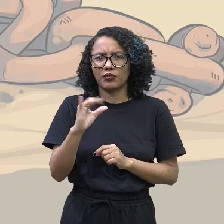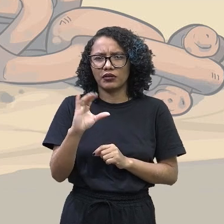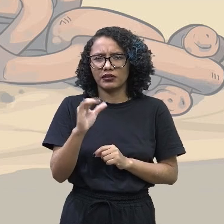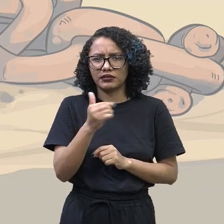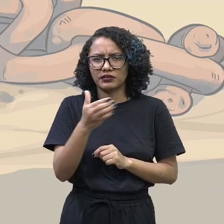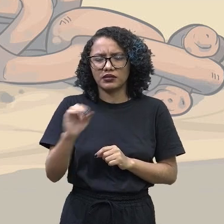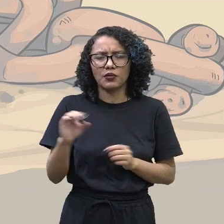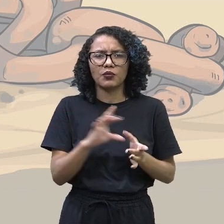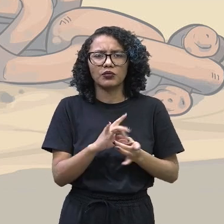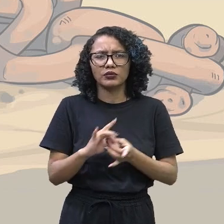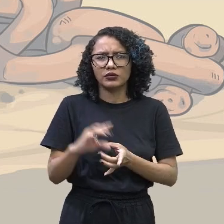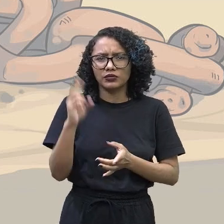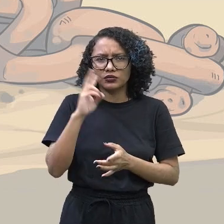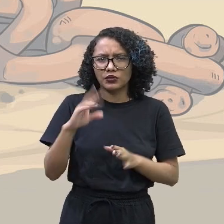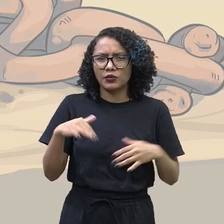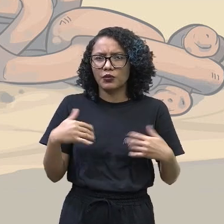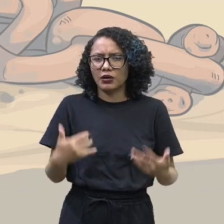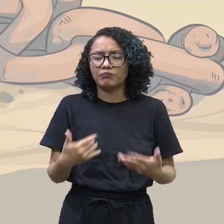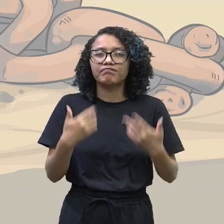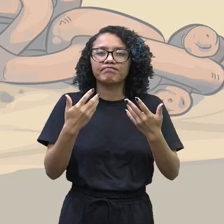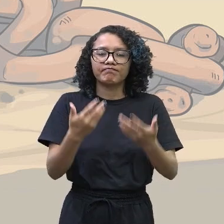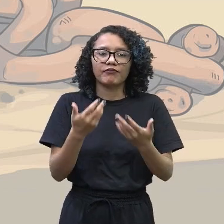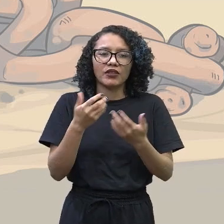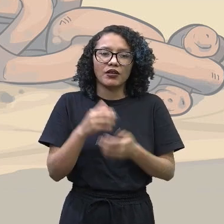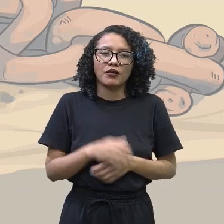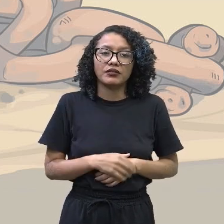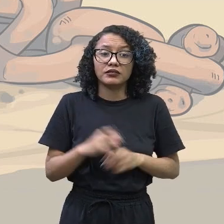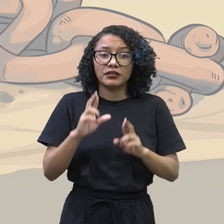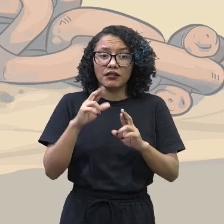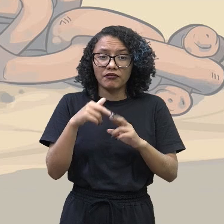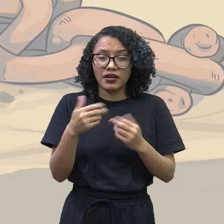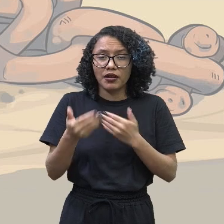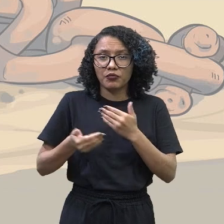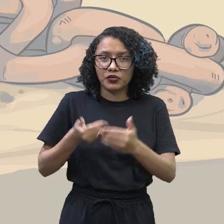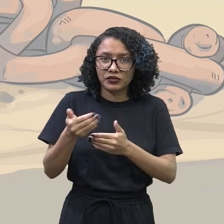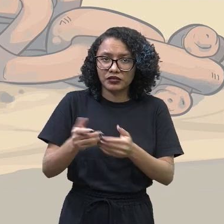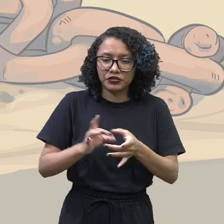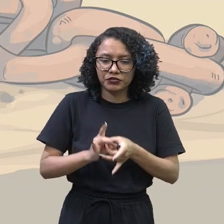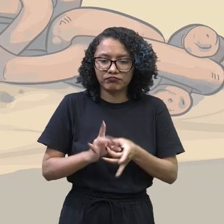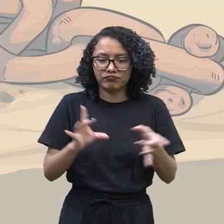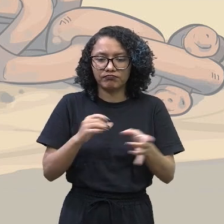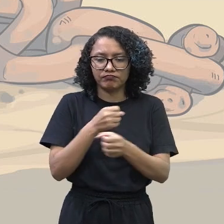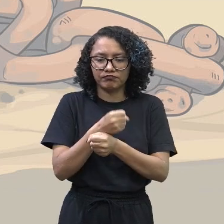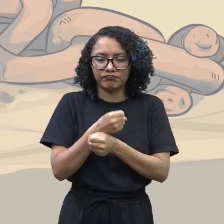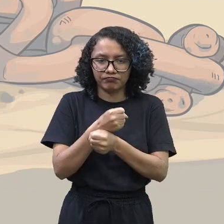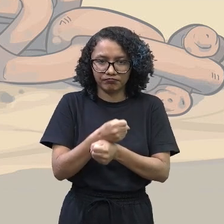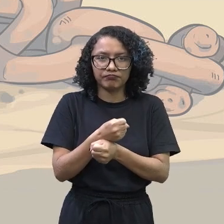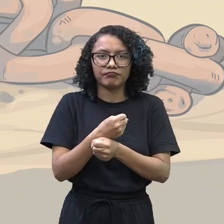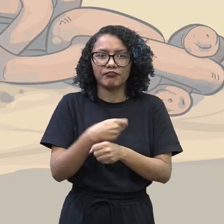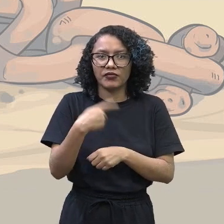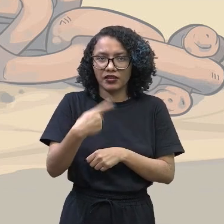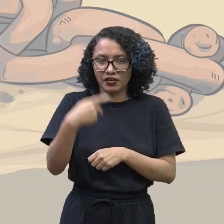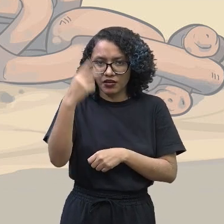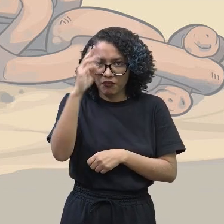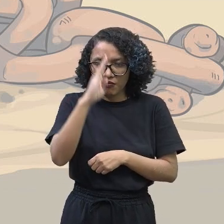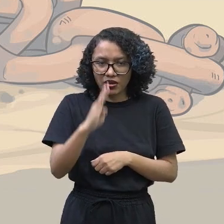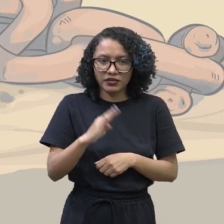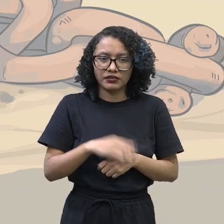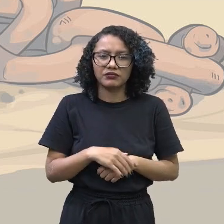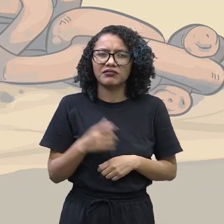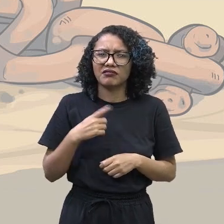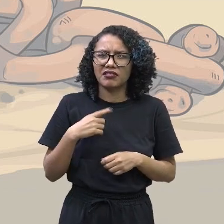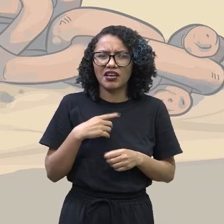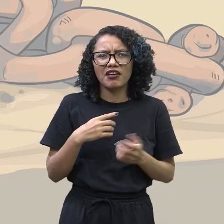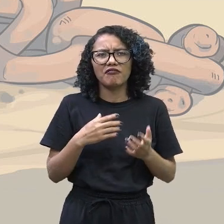histórico relata, justamente o processo de abolição da escravatura no Brasil, que foi marcado por uma série de